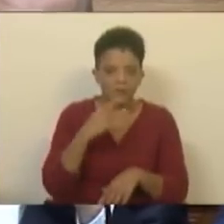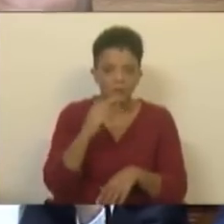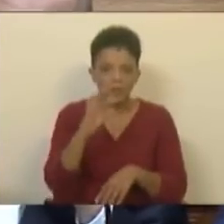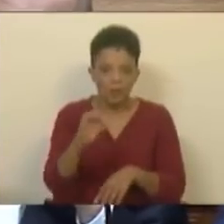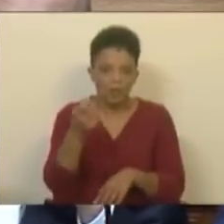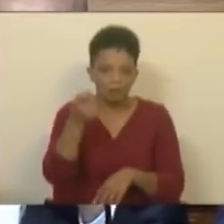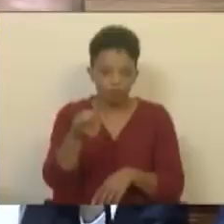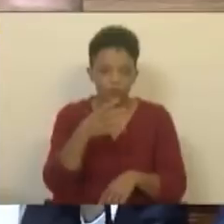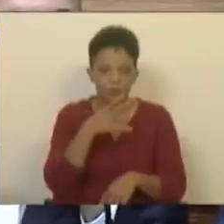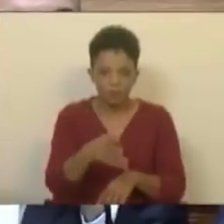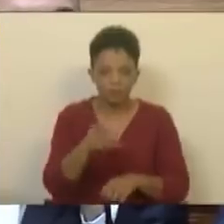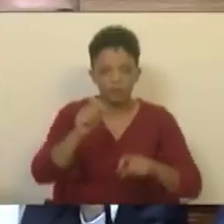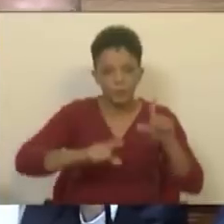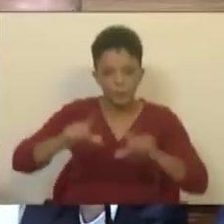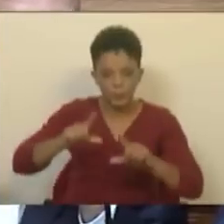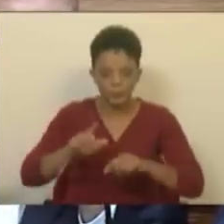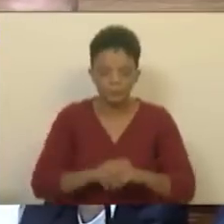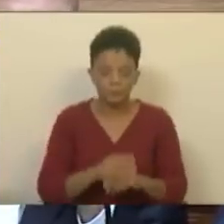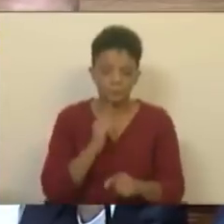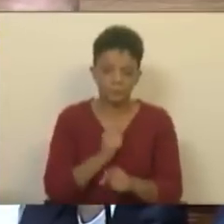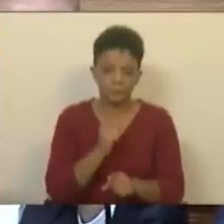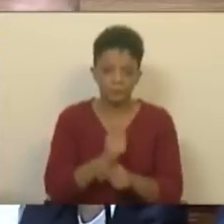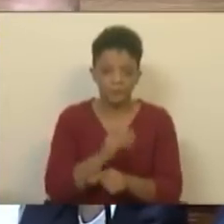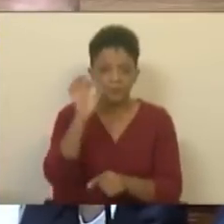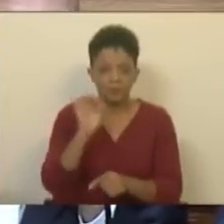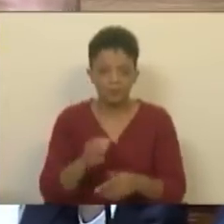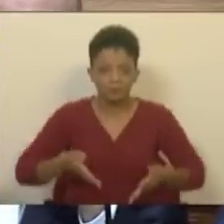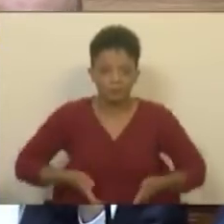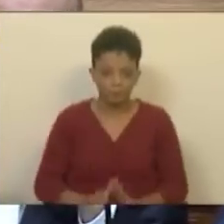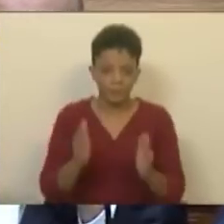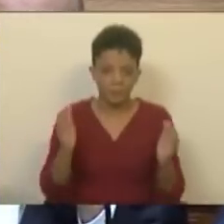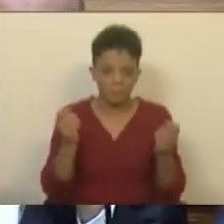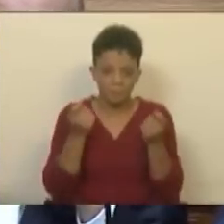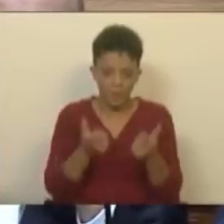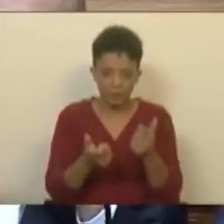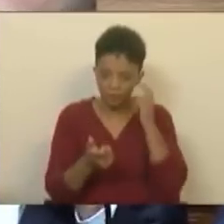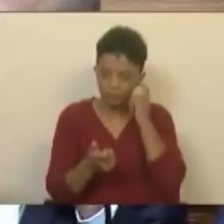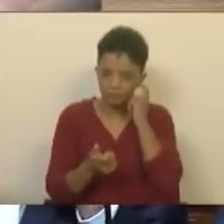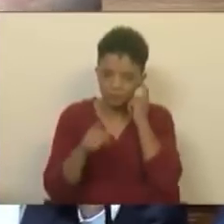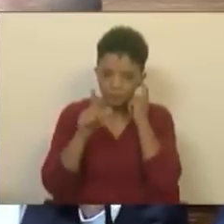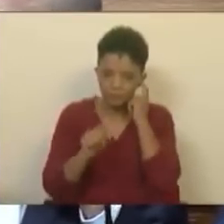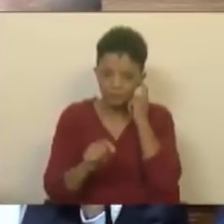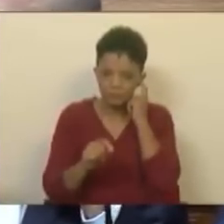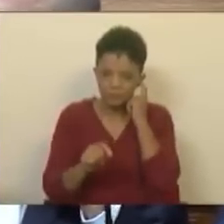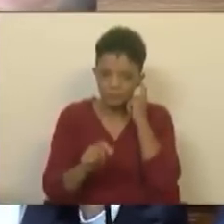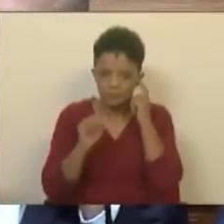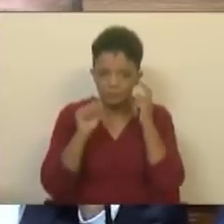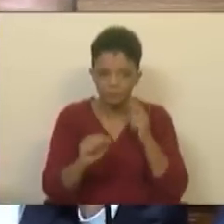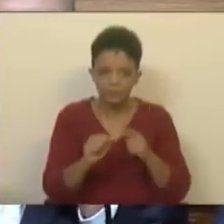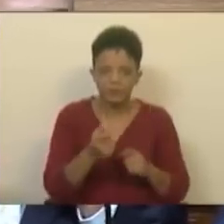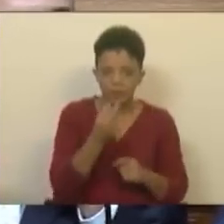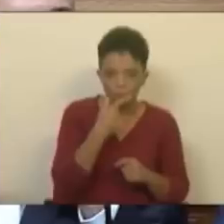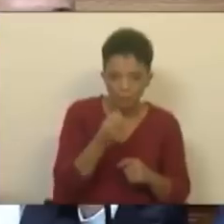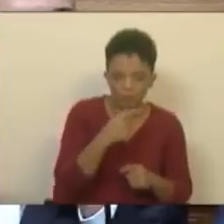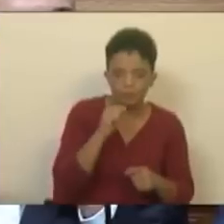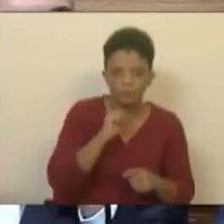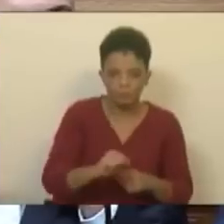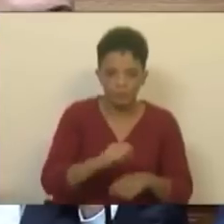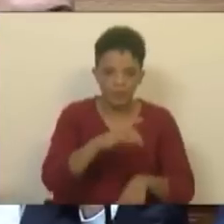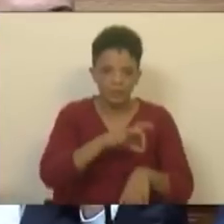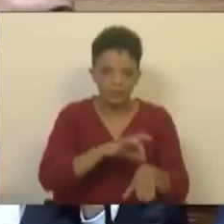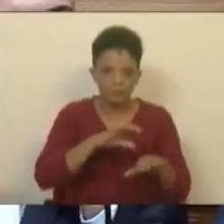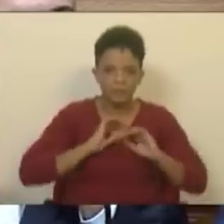anos diz-nos destaque e continuamos com taxas de natalidade baixíssima e taxas de consumo da celíticos antigos